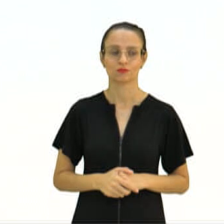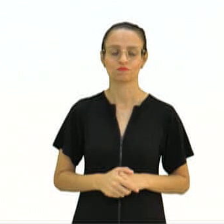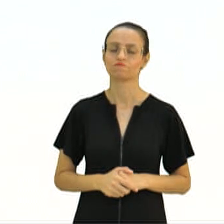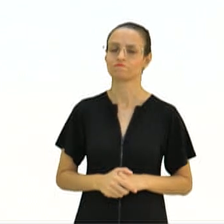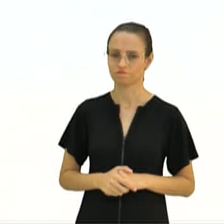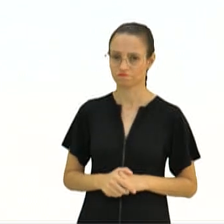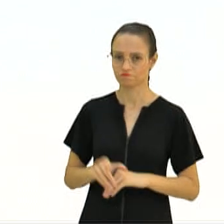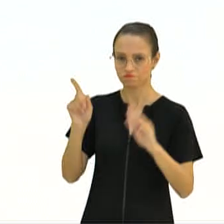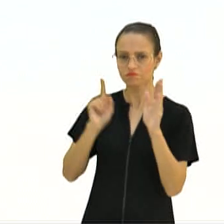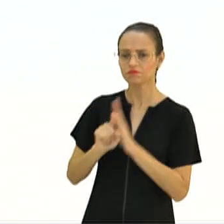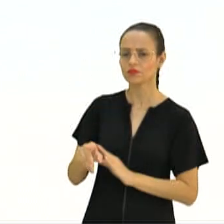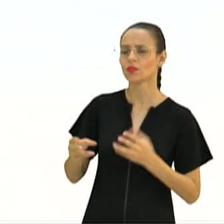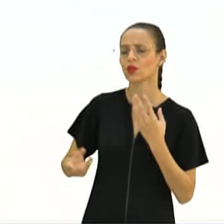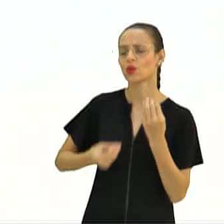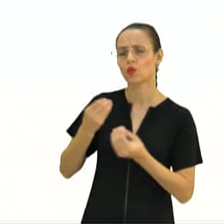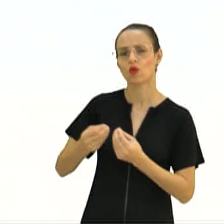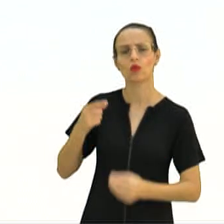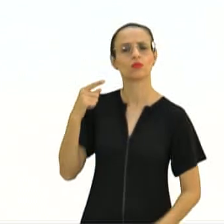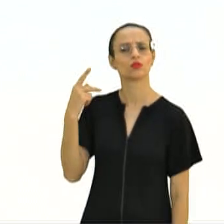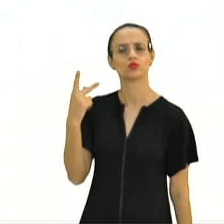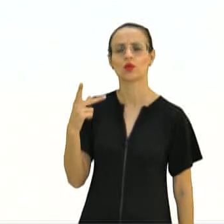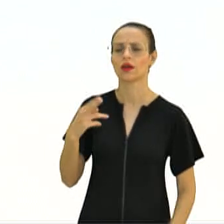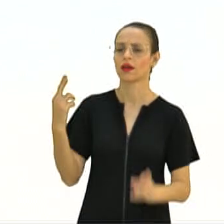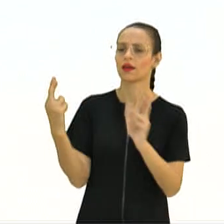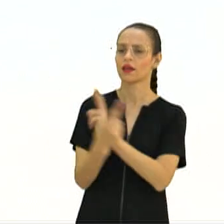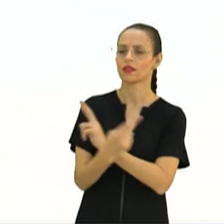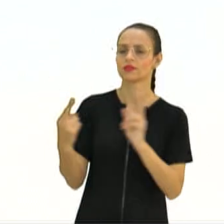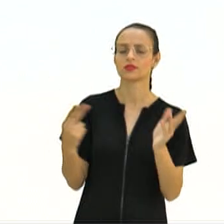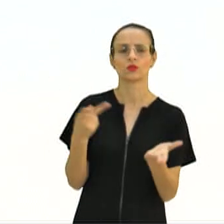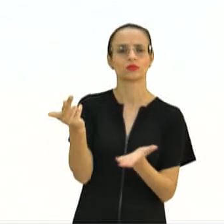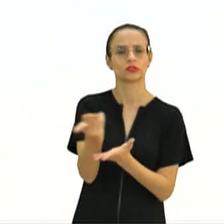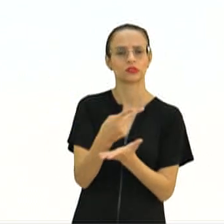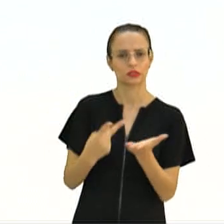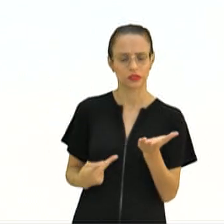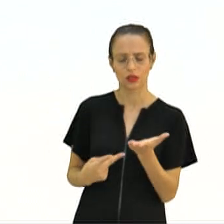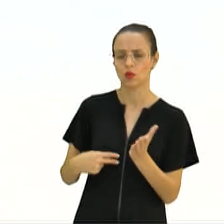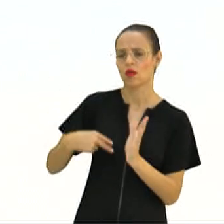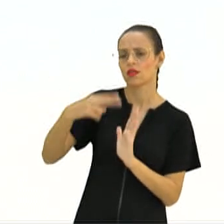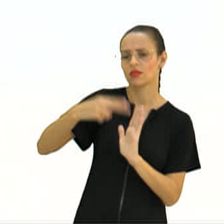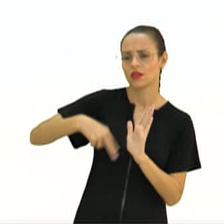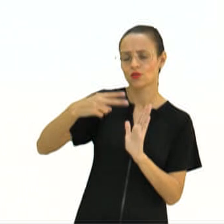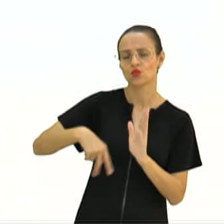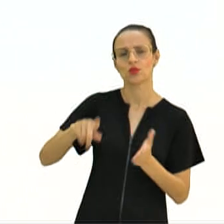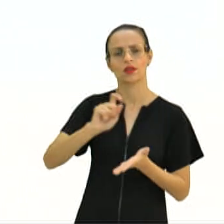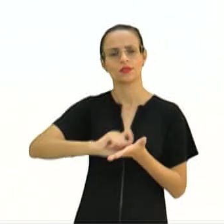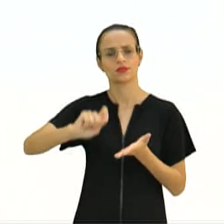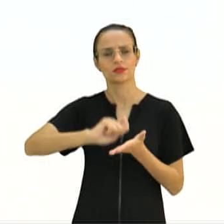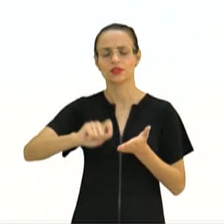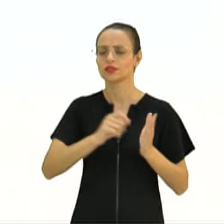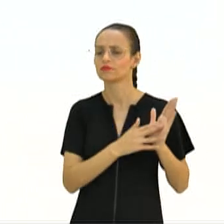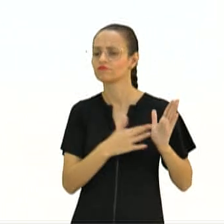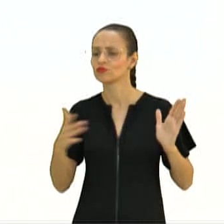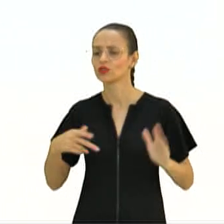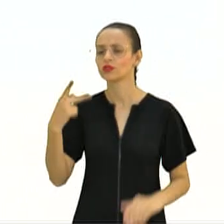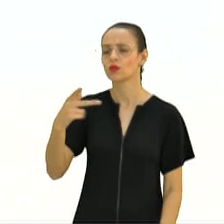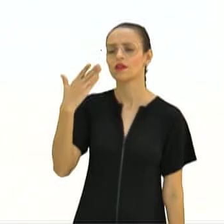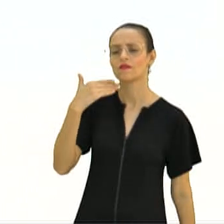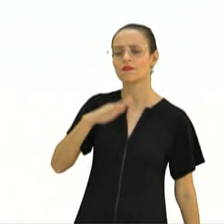Crescer. Como foi a sua relação com o desenho, a leitura e a escrita durante a